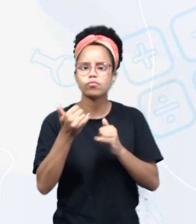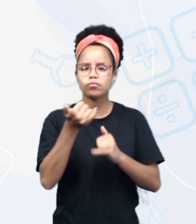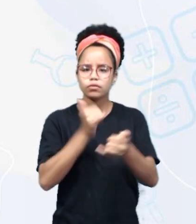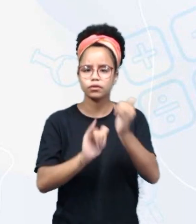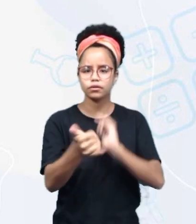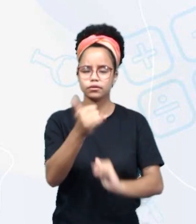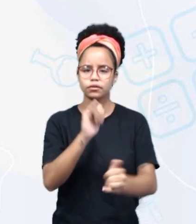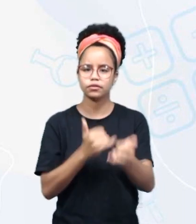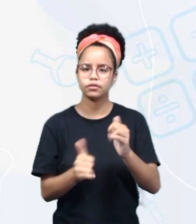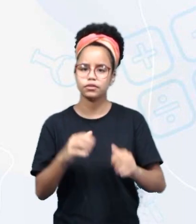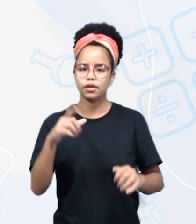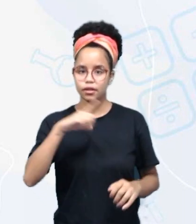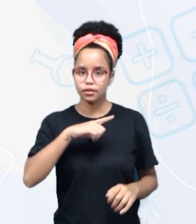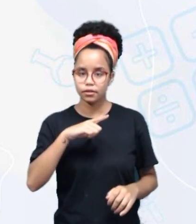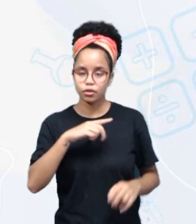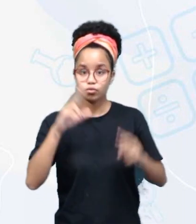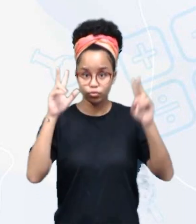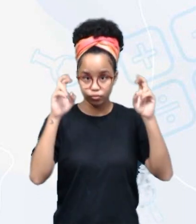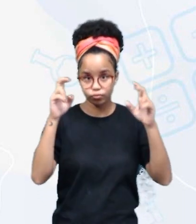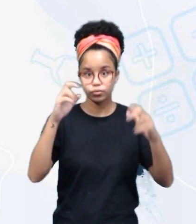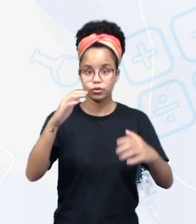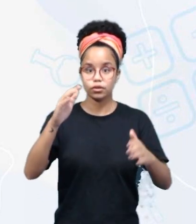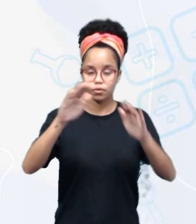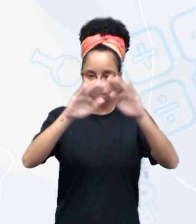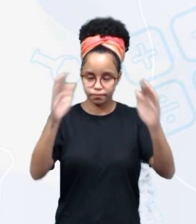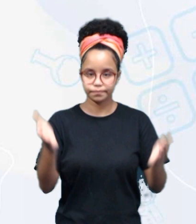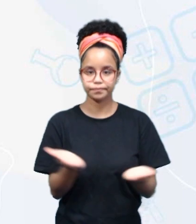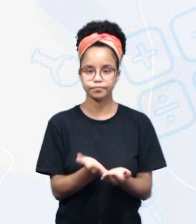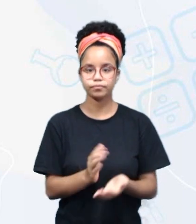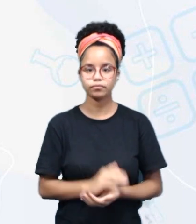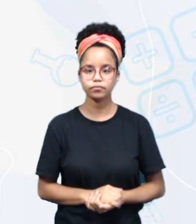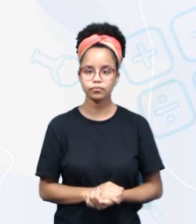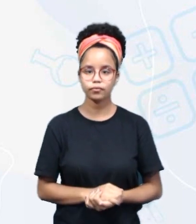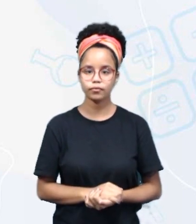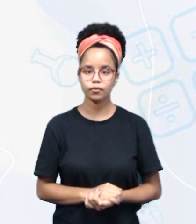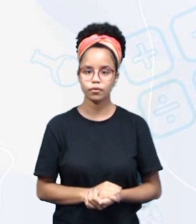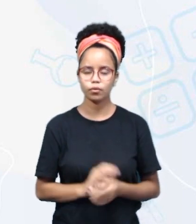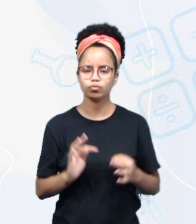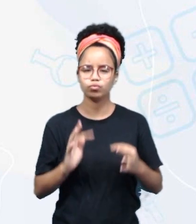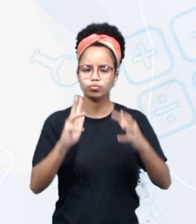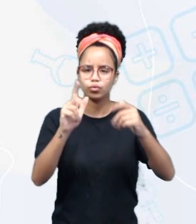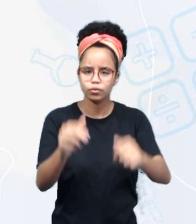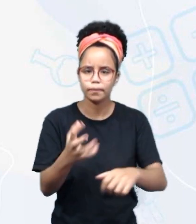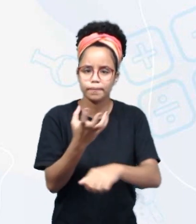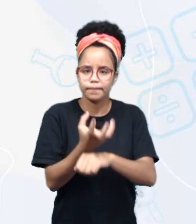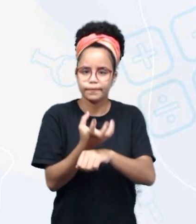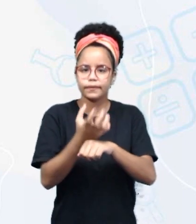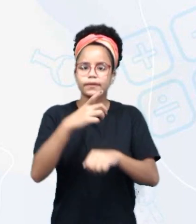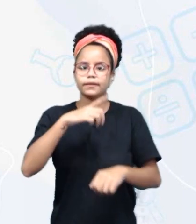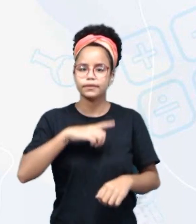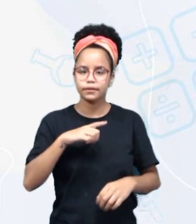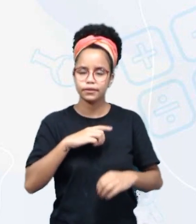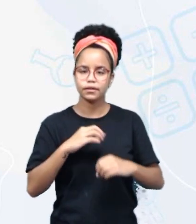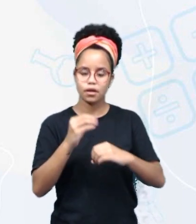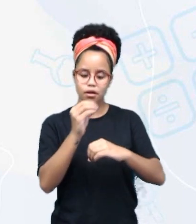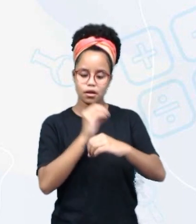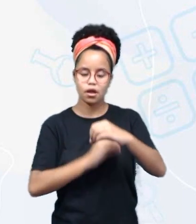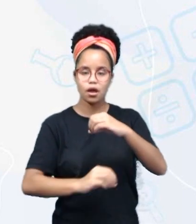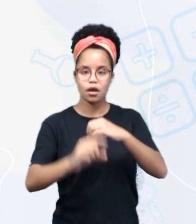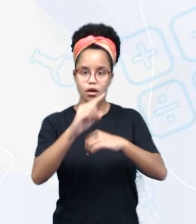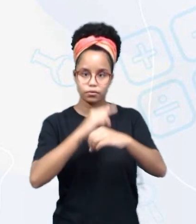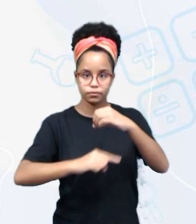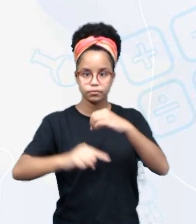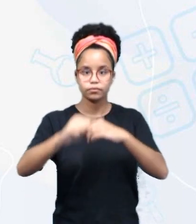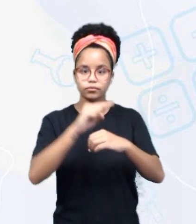associada à velocidade de um corpo. Toda a matéria é formada por átomos que estão em constante